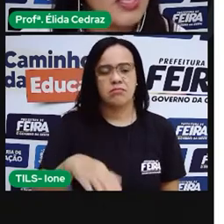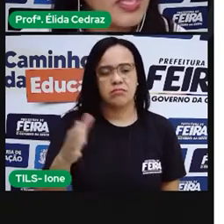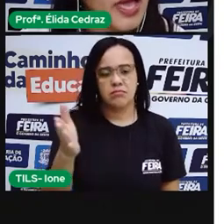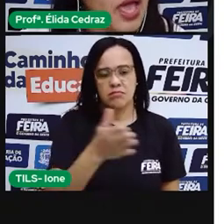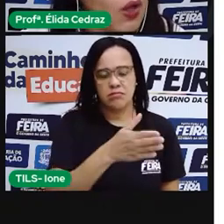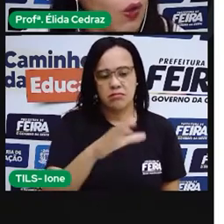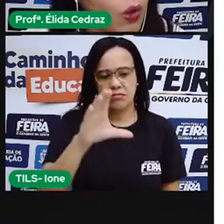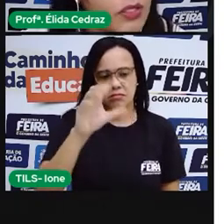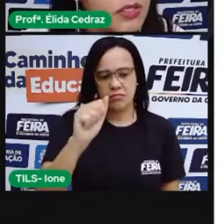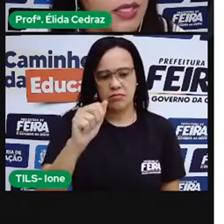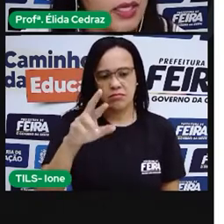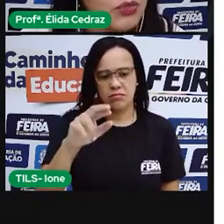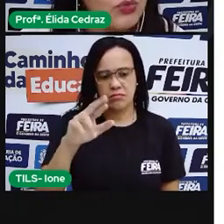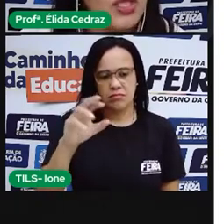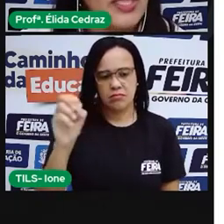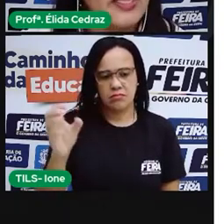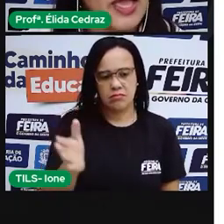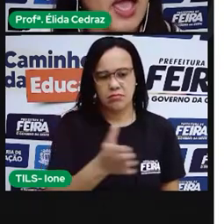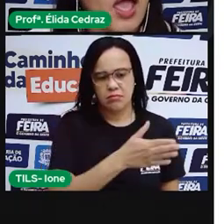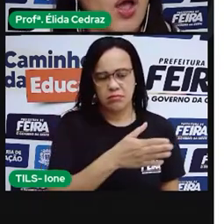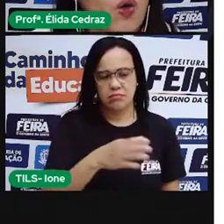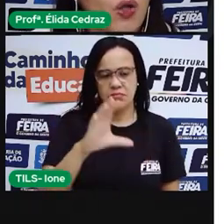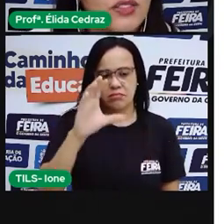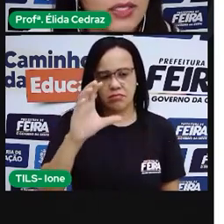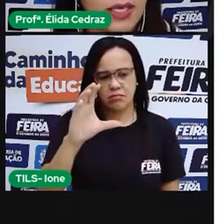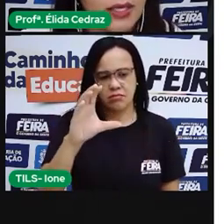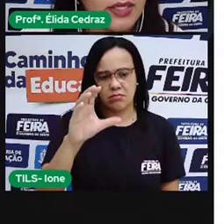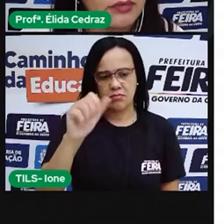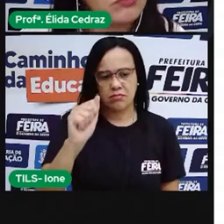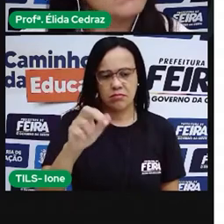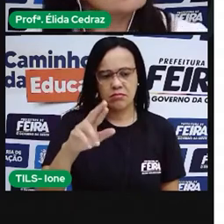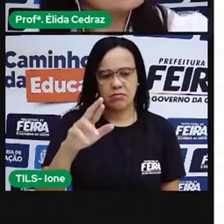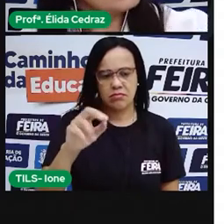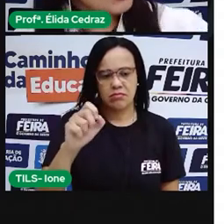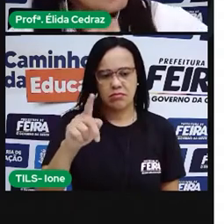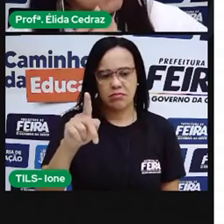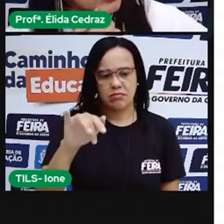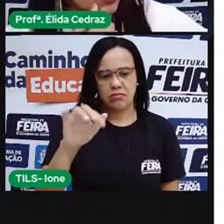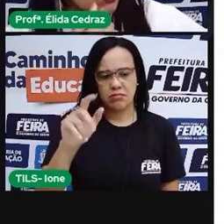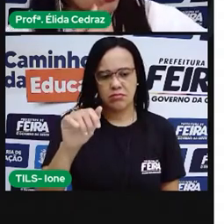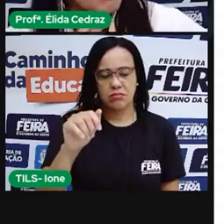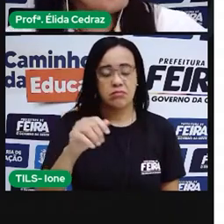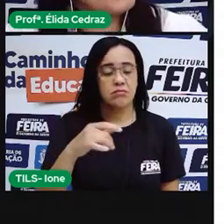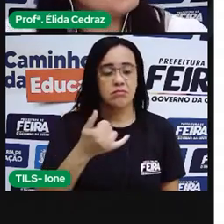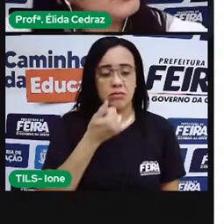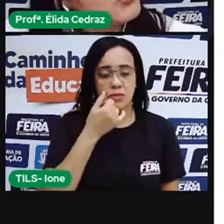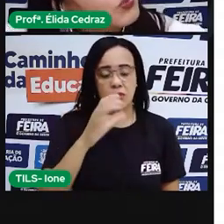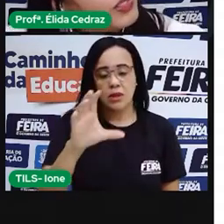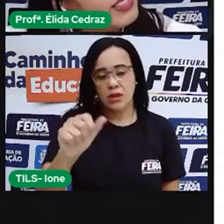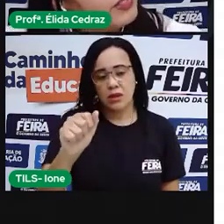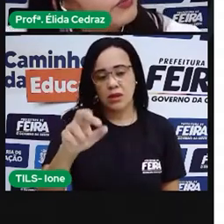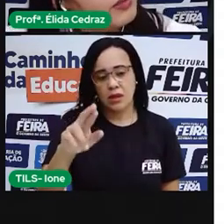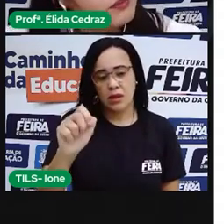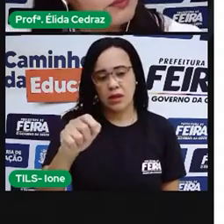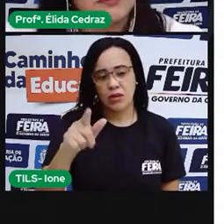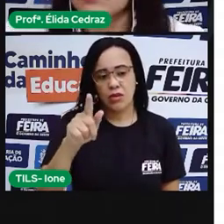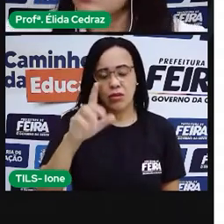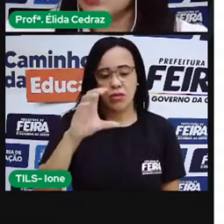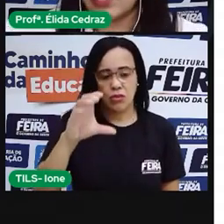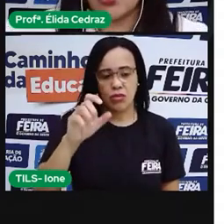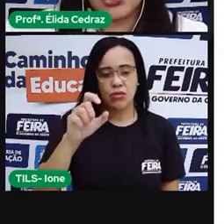carruagem, carroceiro, carroceria. Fez algum movimento na sua